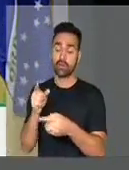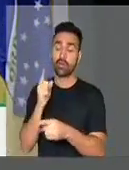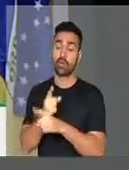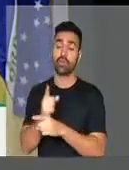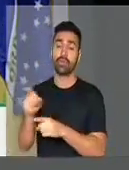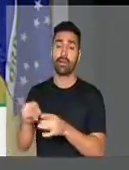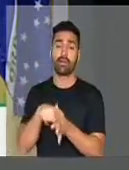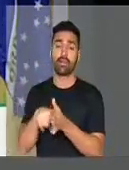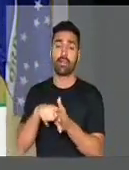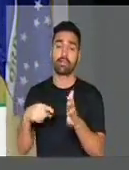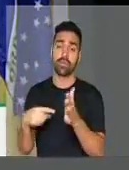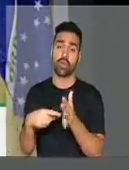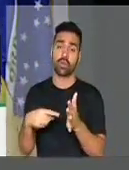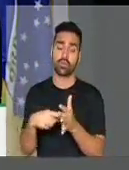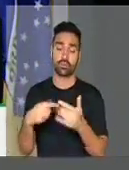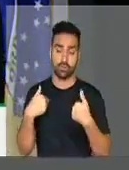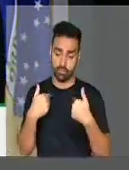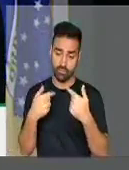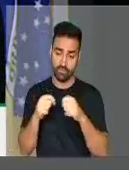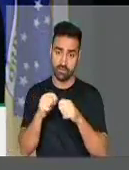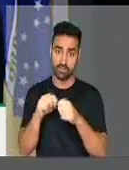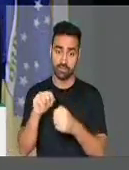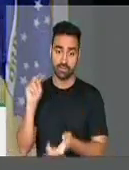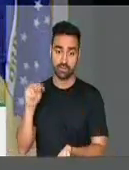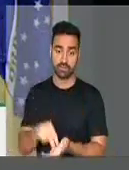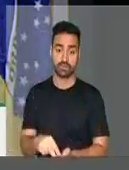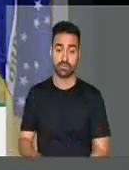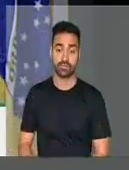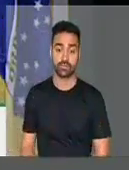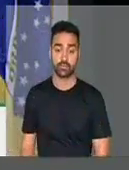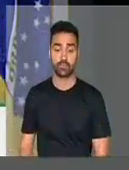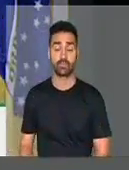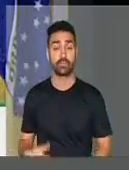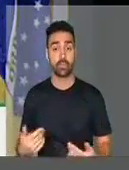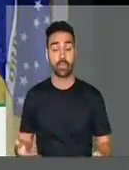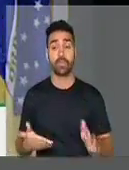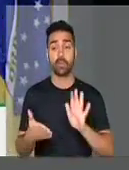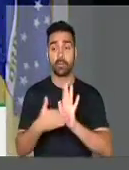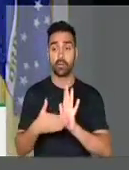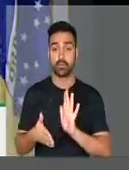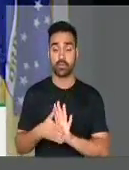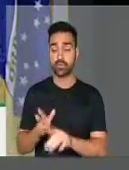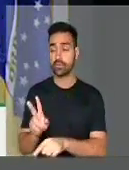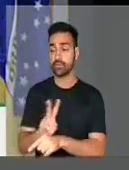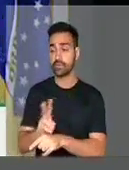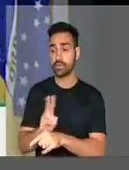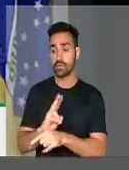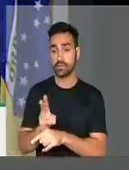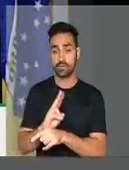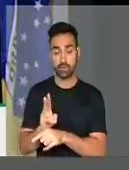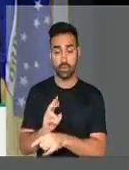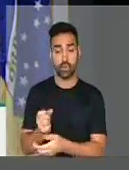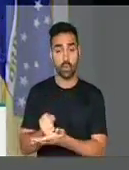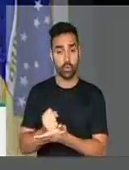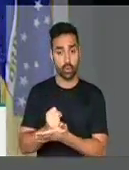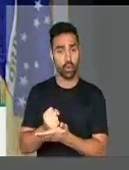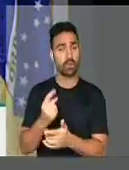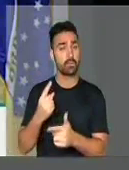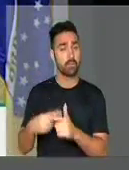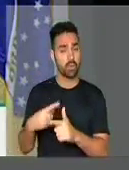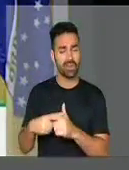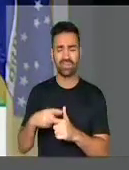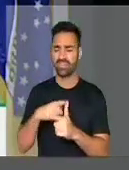fazendo. Pedi essa proposta de fiscalização e controle, porque tenho certeza que